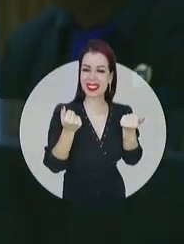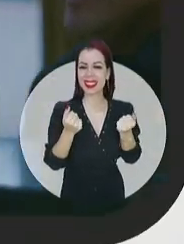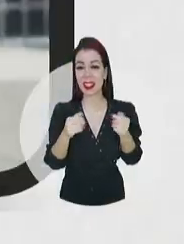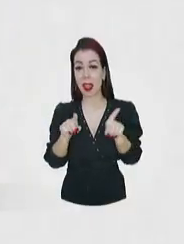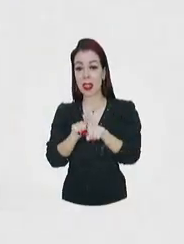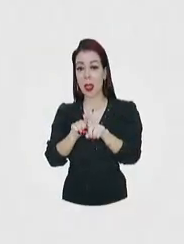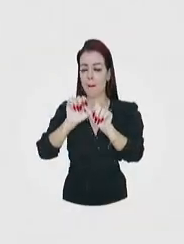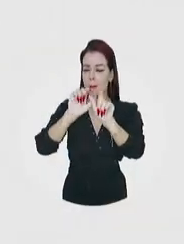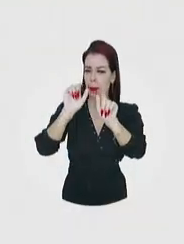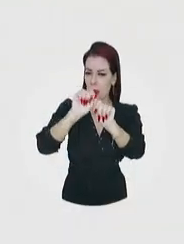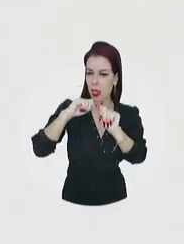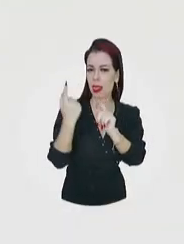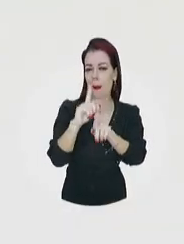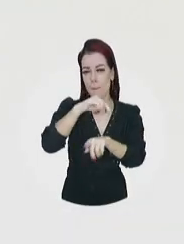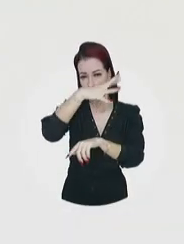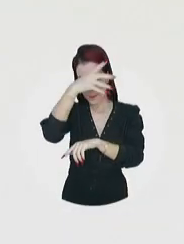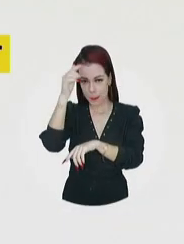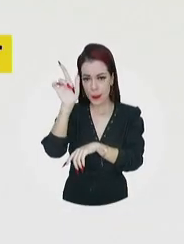vir, é só chegar.